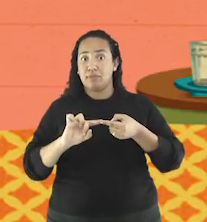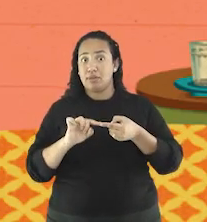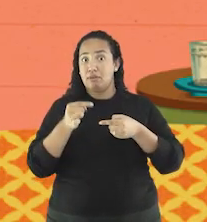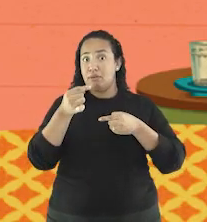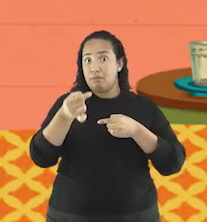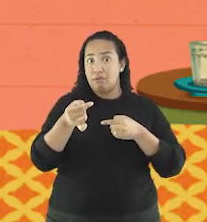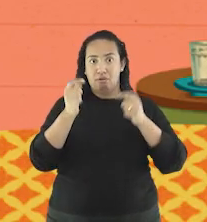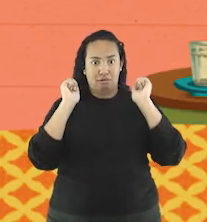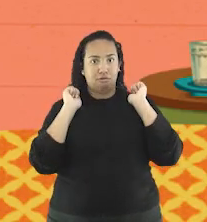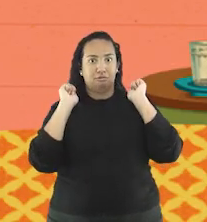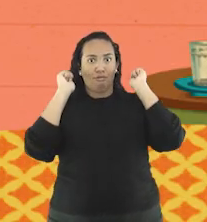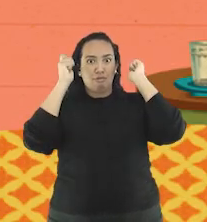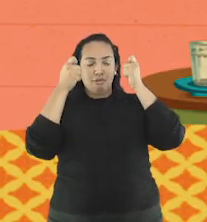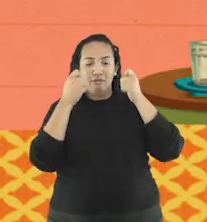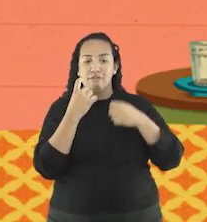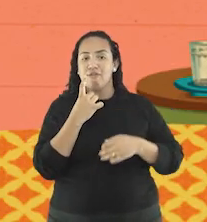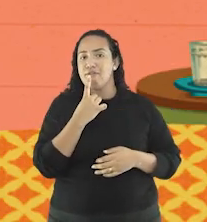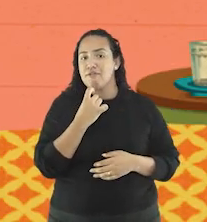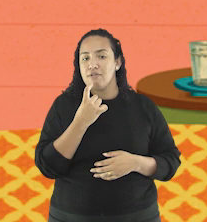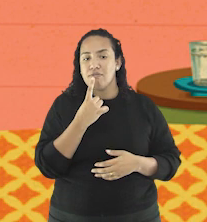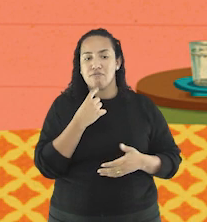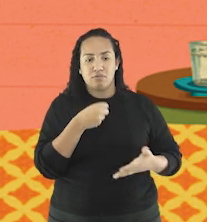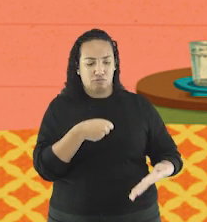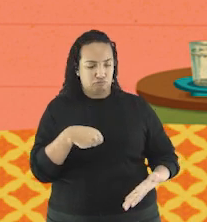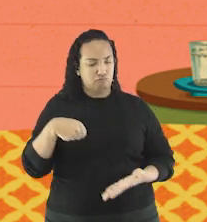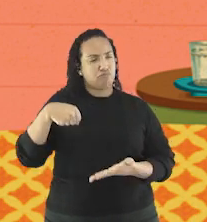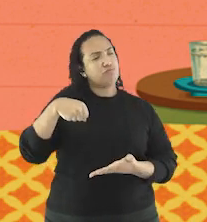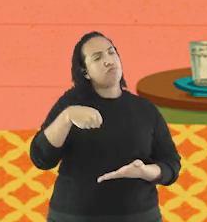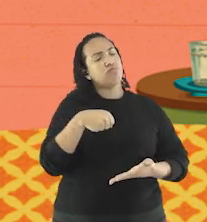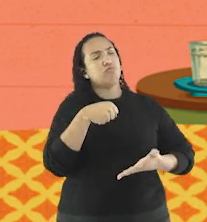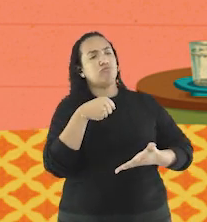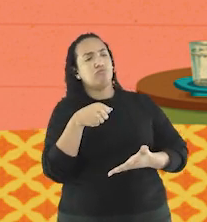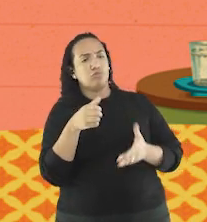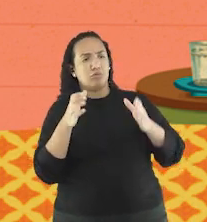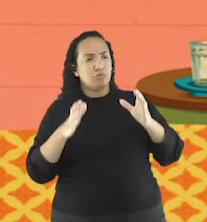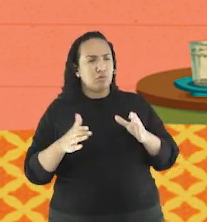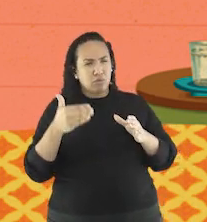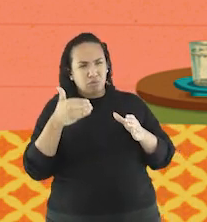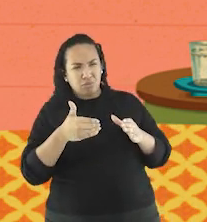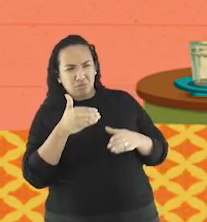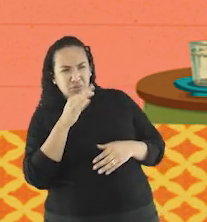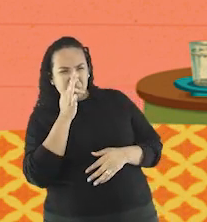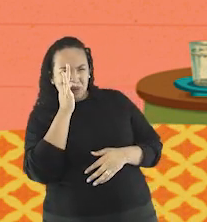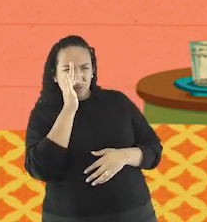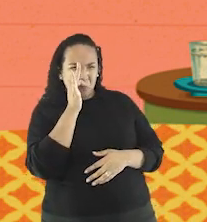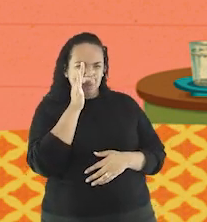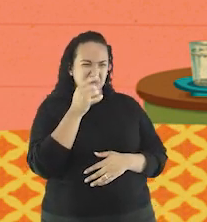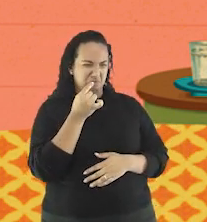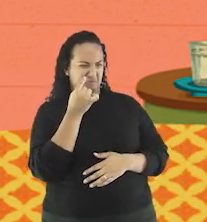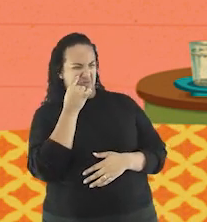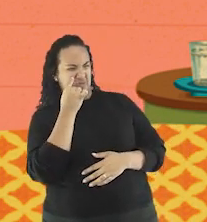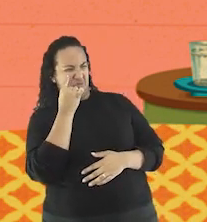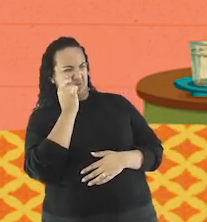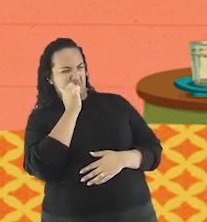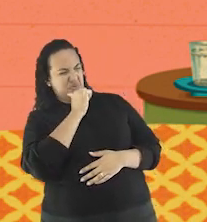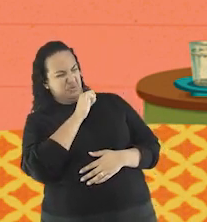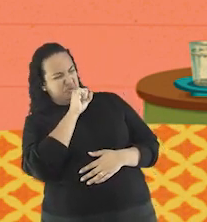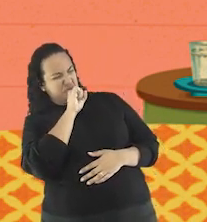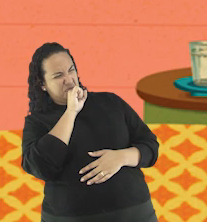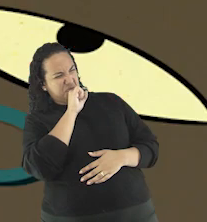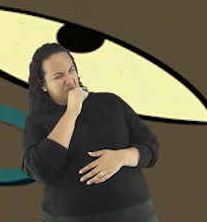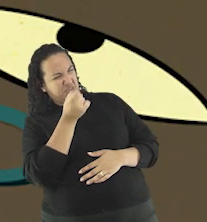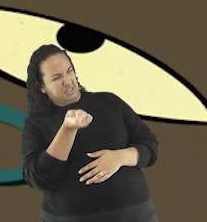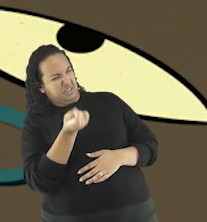quando Chapeuzinho chegou com a cesta de bolo e as flores, estranhou a aparência da